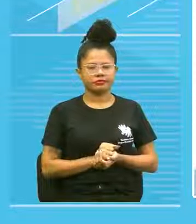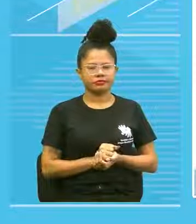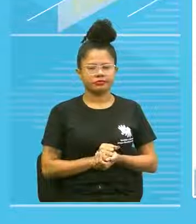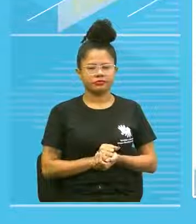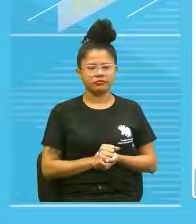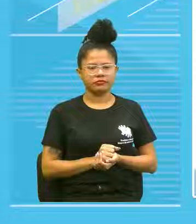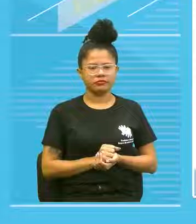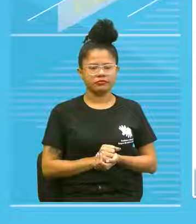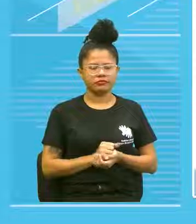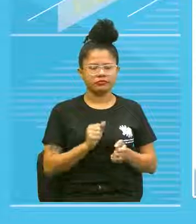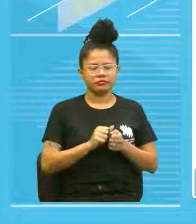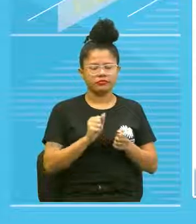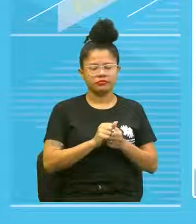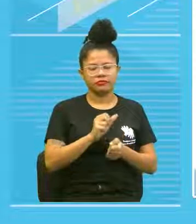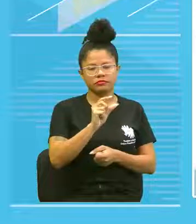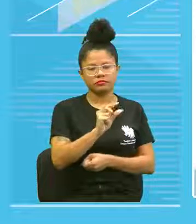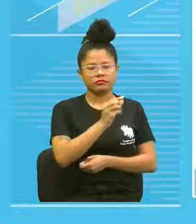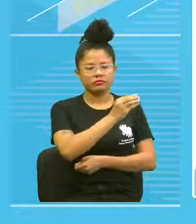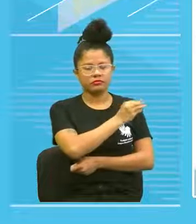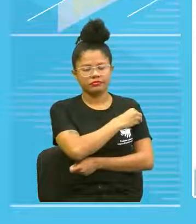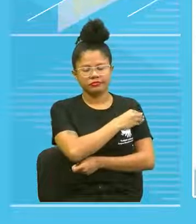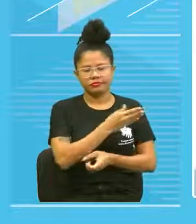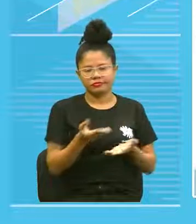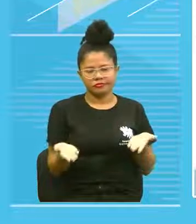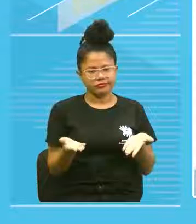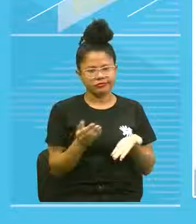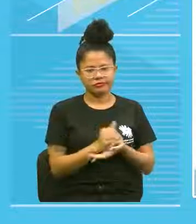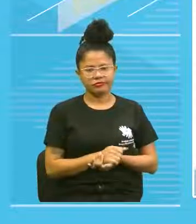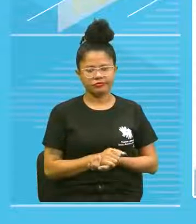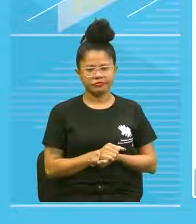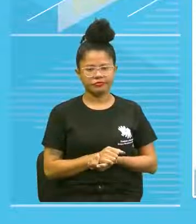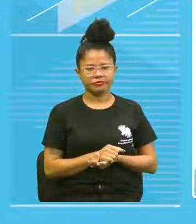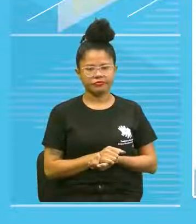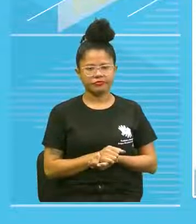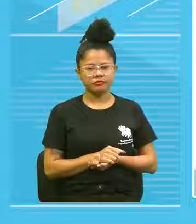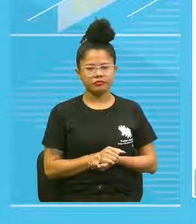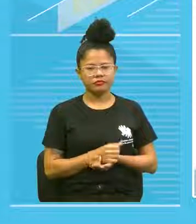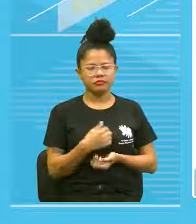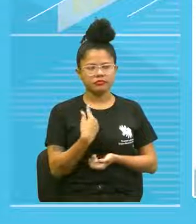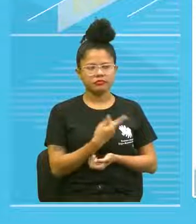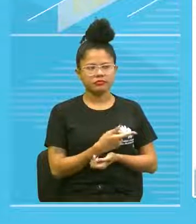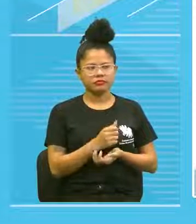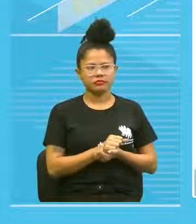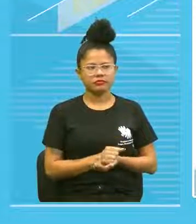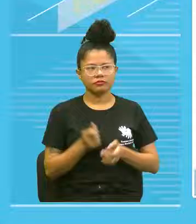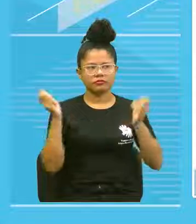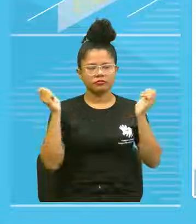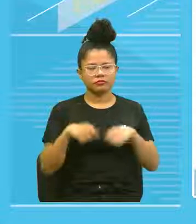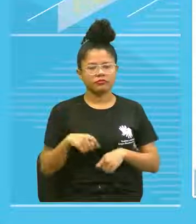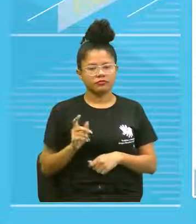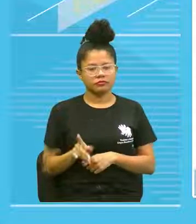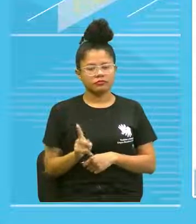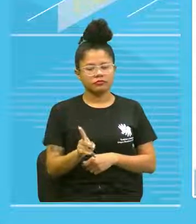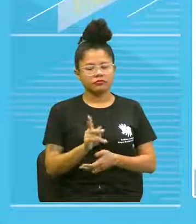o etanol por isso nos torna dependente